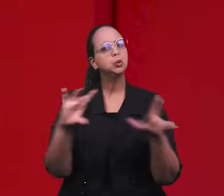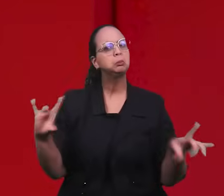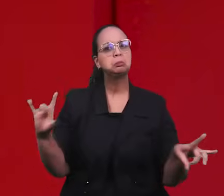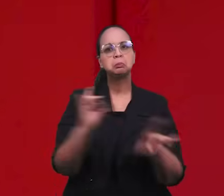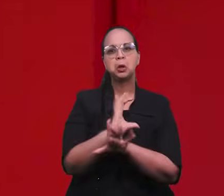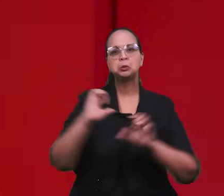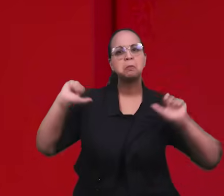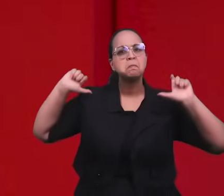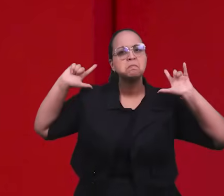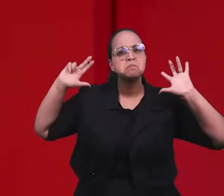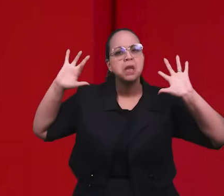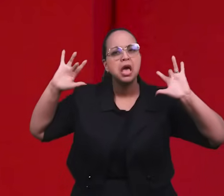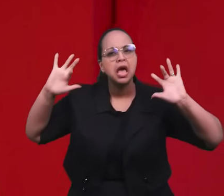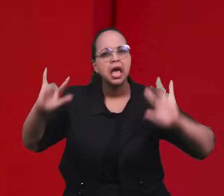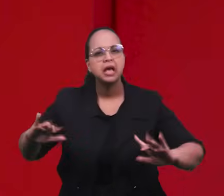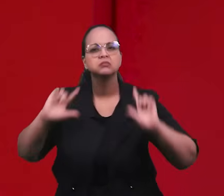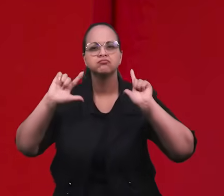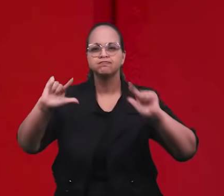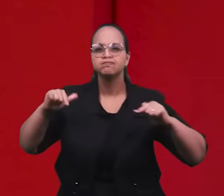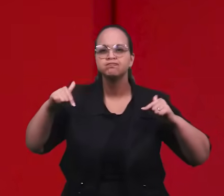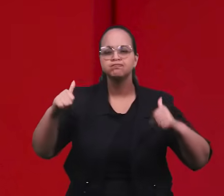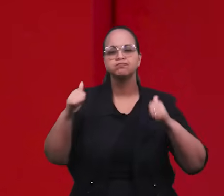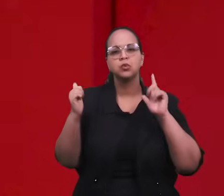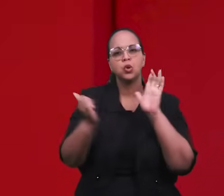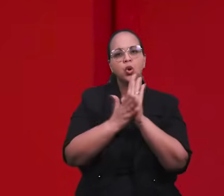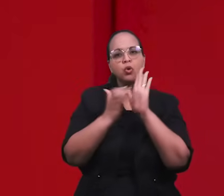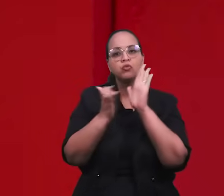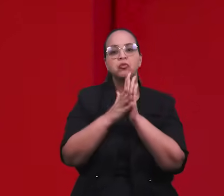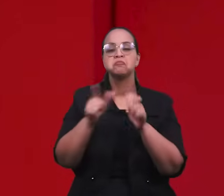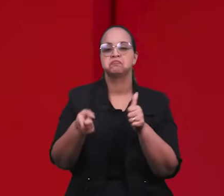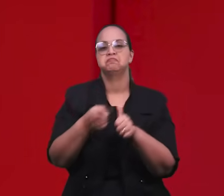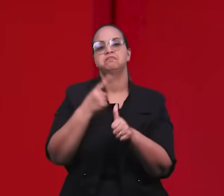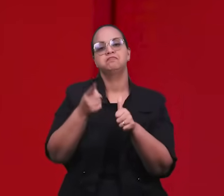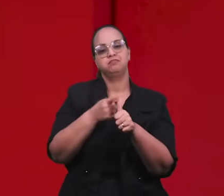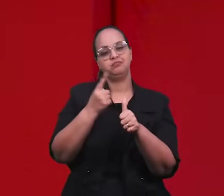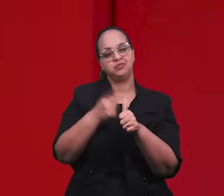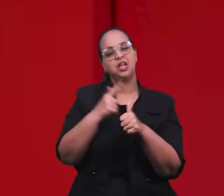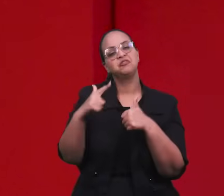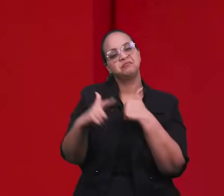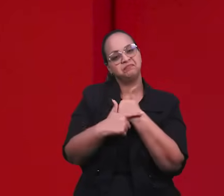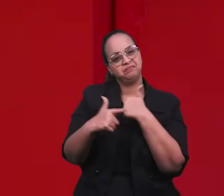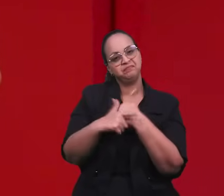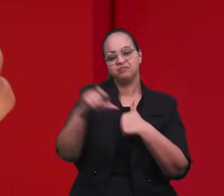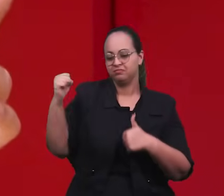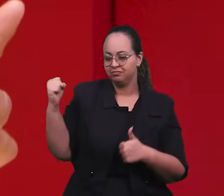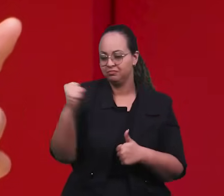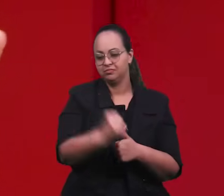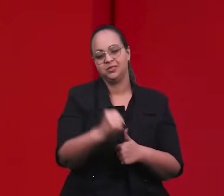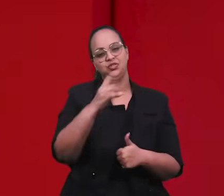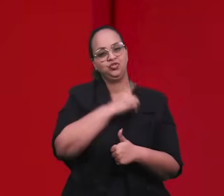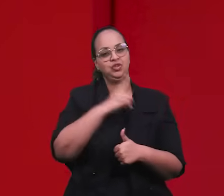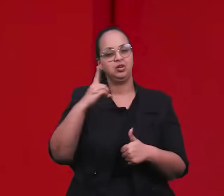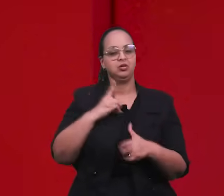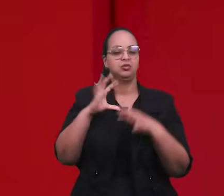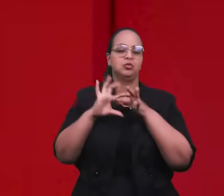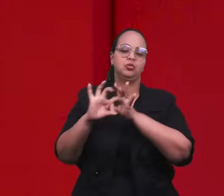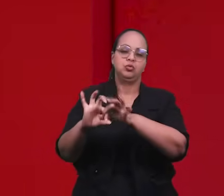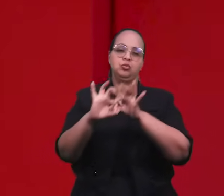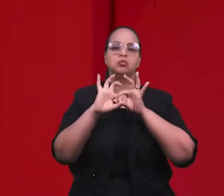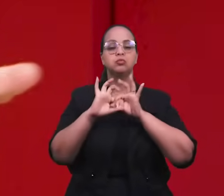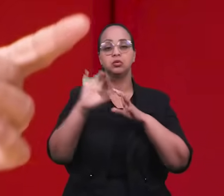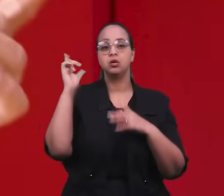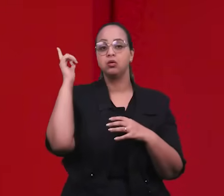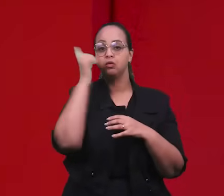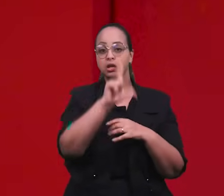senhor operou no culto, louvou e tudo, mas teve uma participação ali, porque é uma comunhão, teve uma